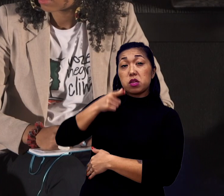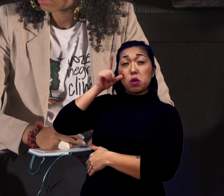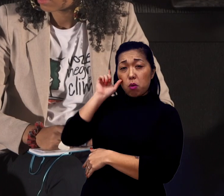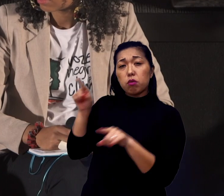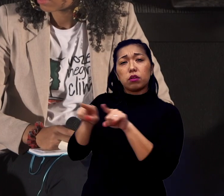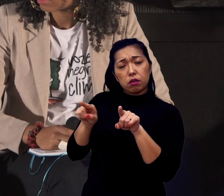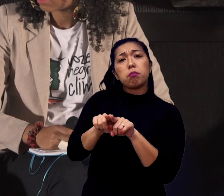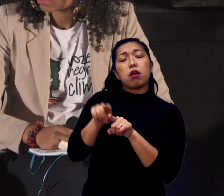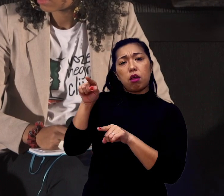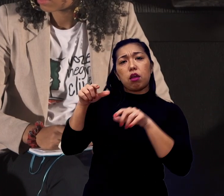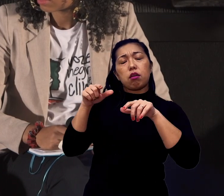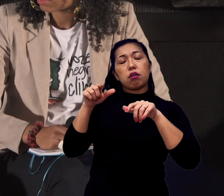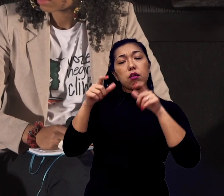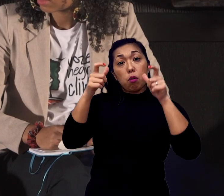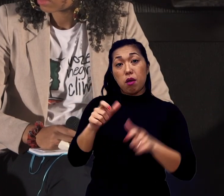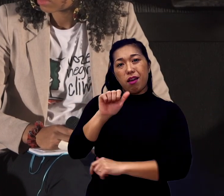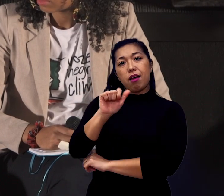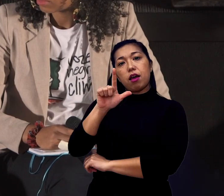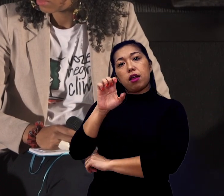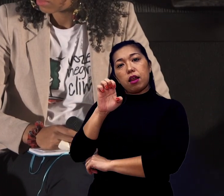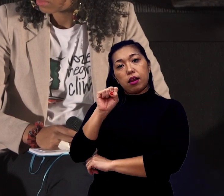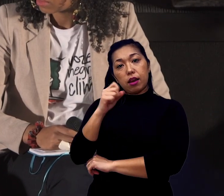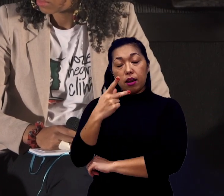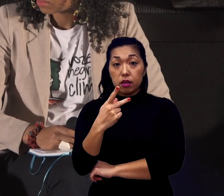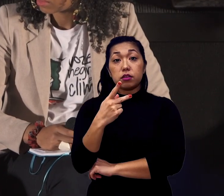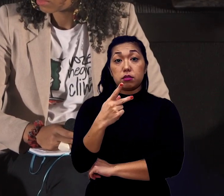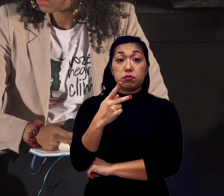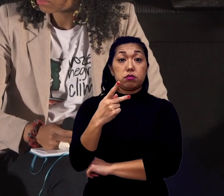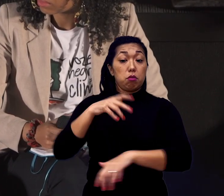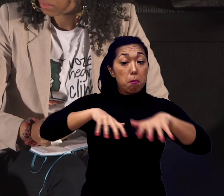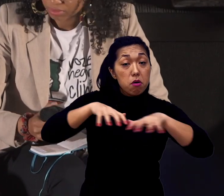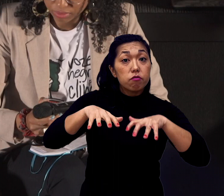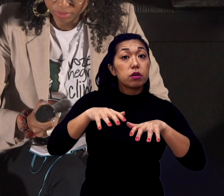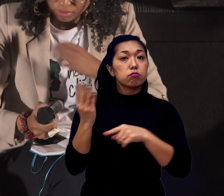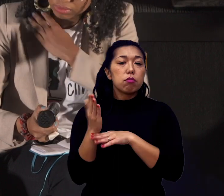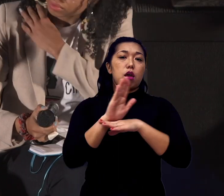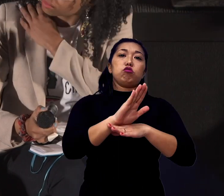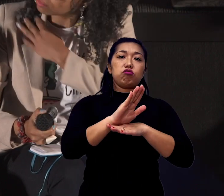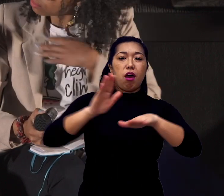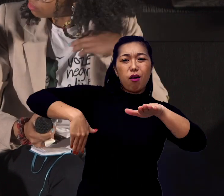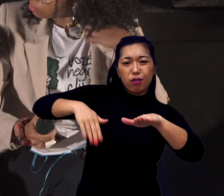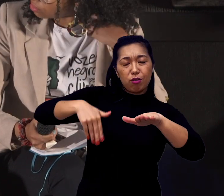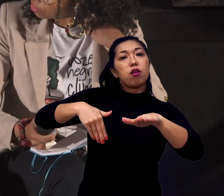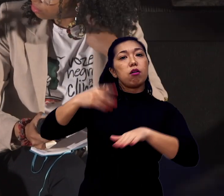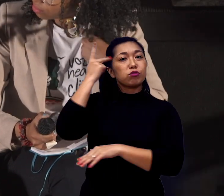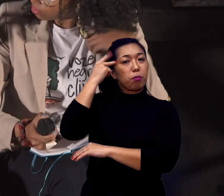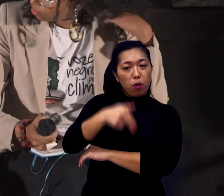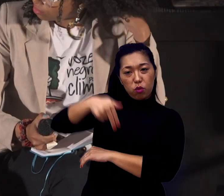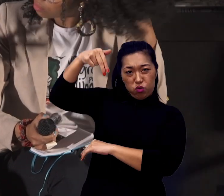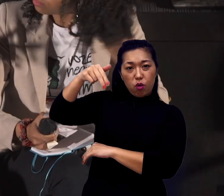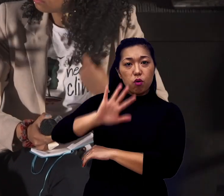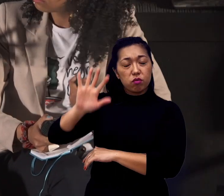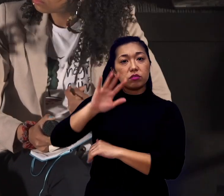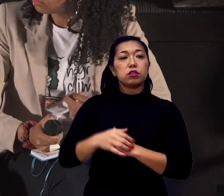ontem também na LESP, com movimentos atingidos no Litoral Norte, eu penso, então daqui para frente, o que a gente pode fazer?